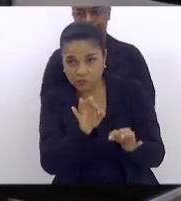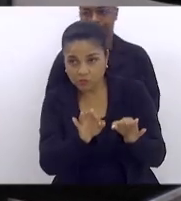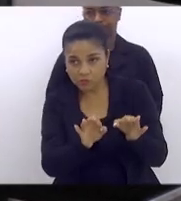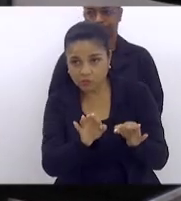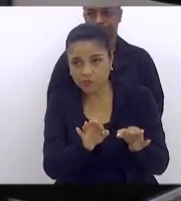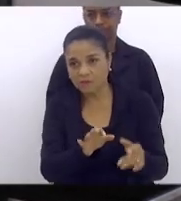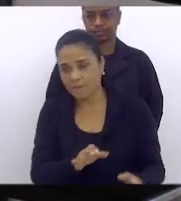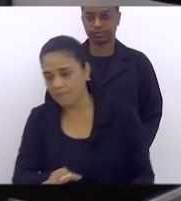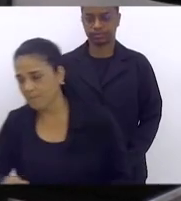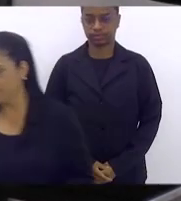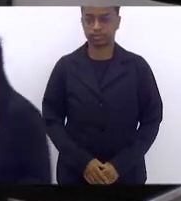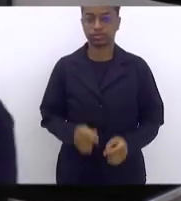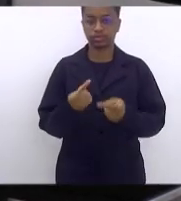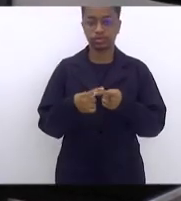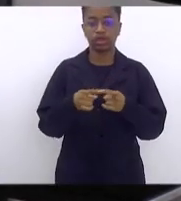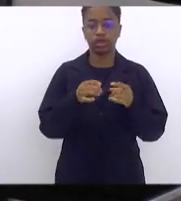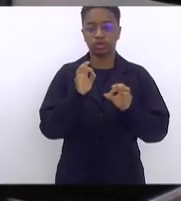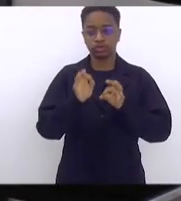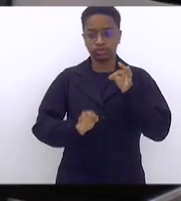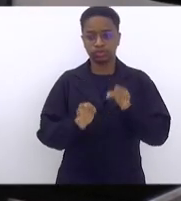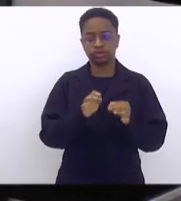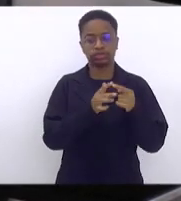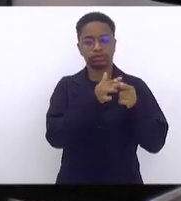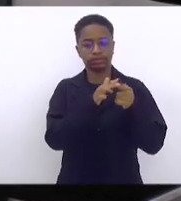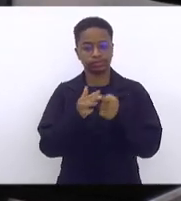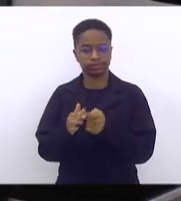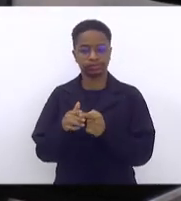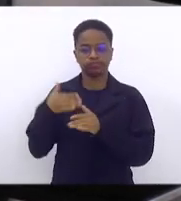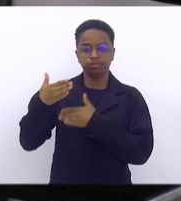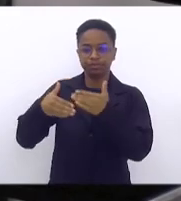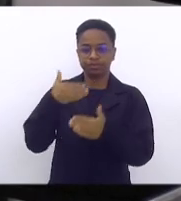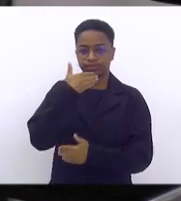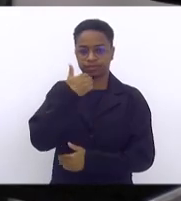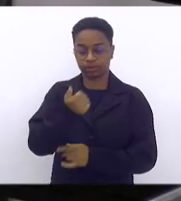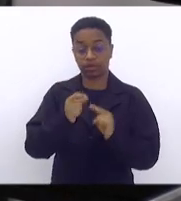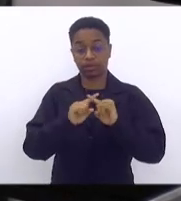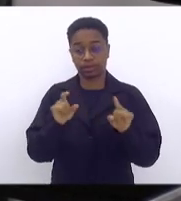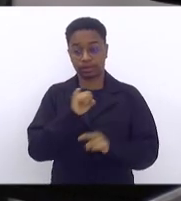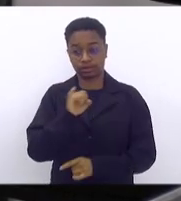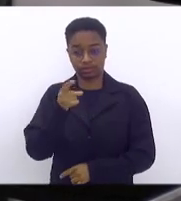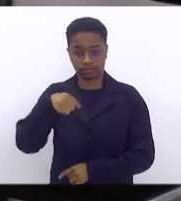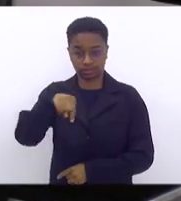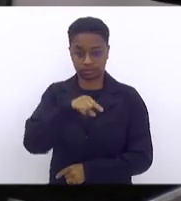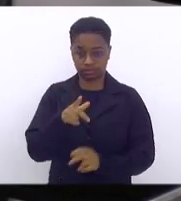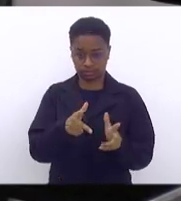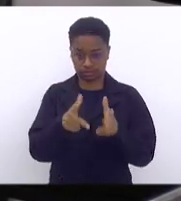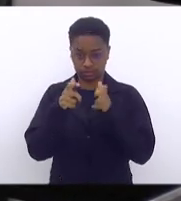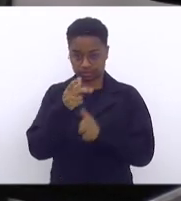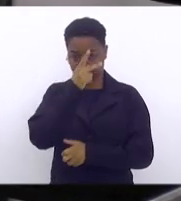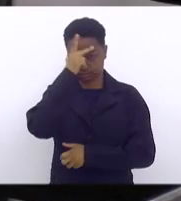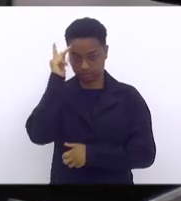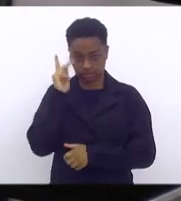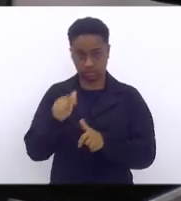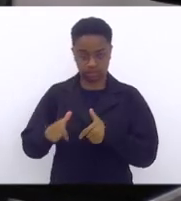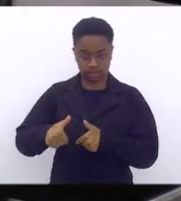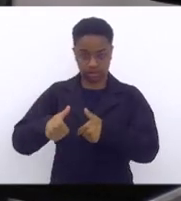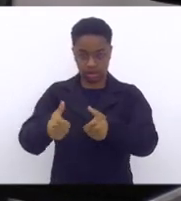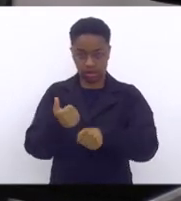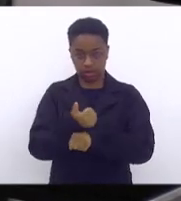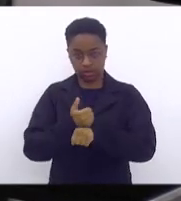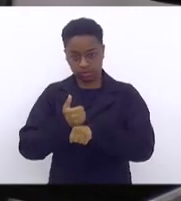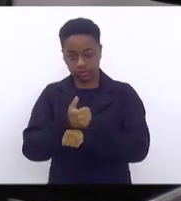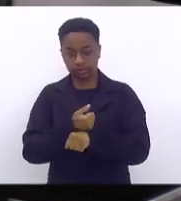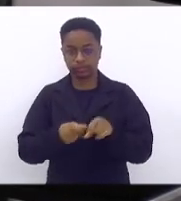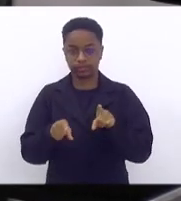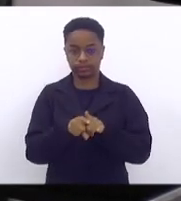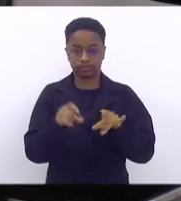de que a justiça se aperfeiçoe, de que ela melhore. Mas quando a gente vê alguém que está na ponta, que é profissional e que está